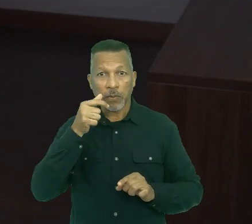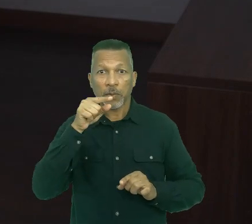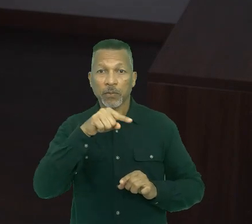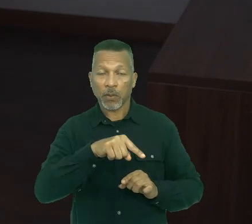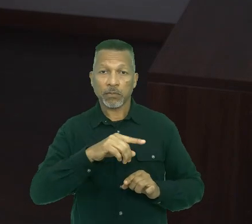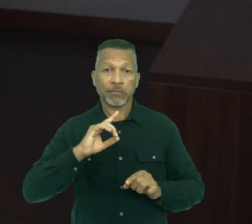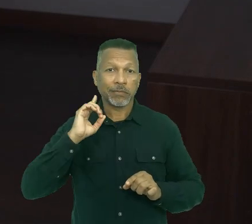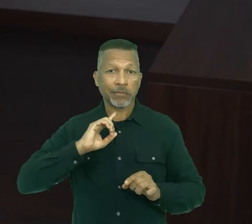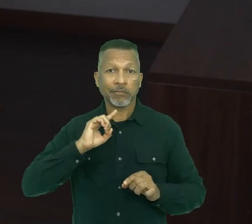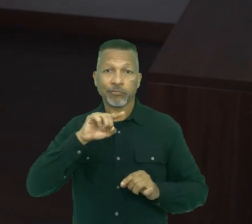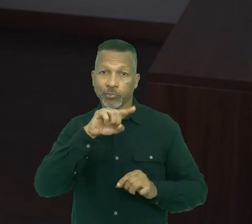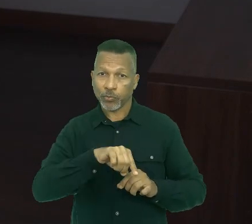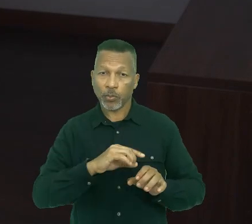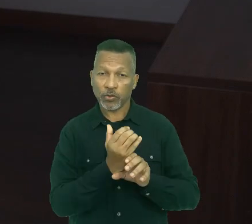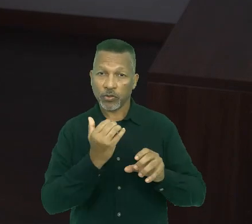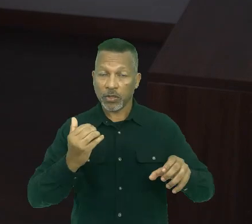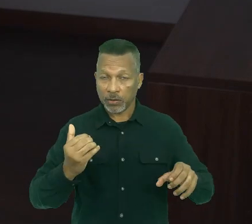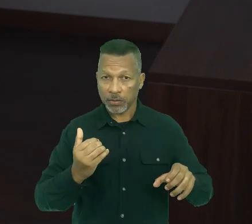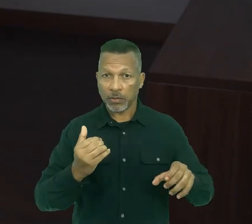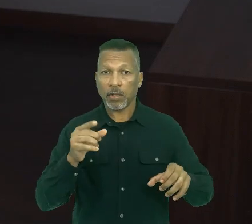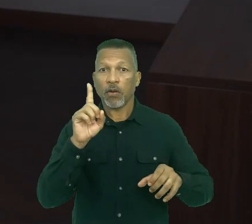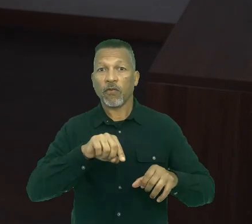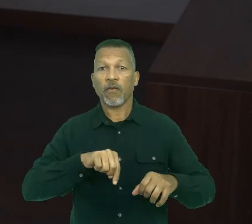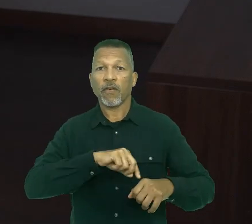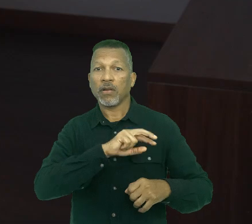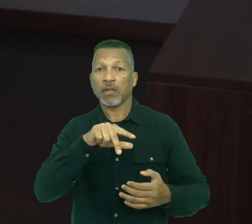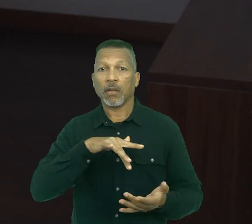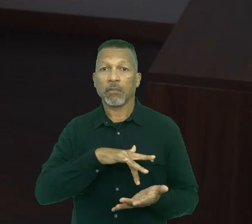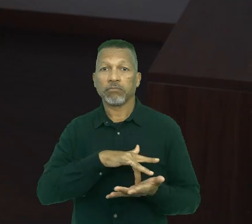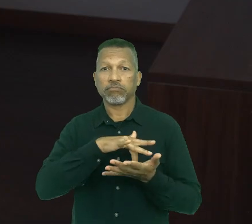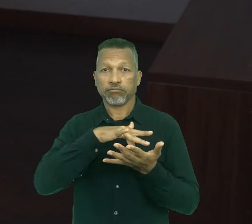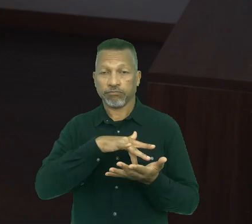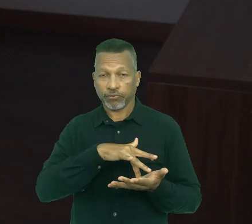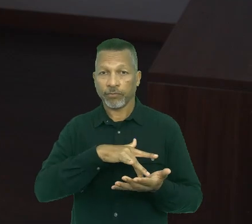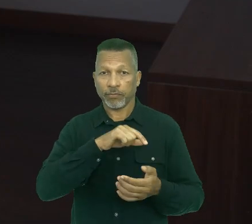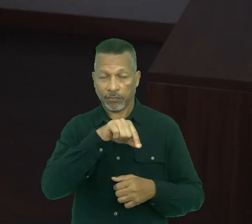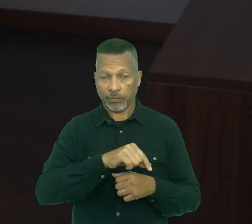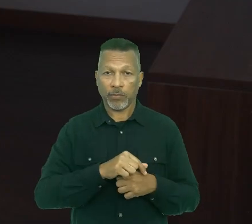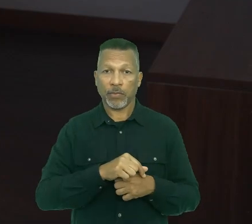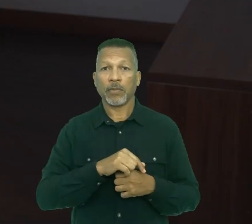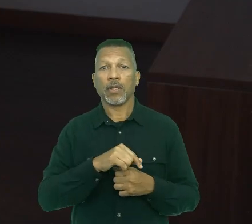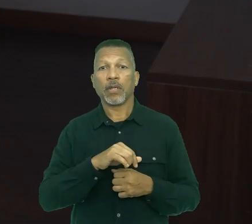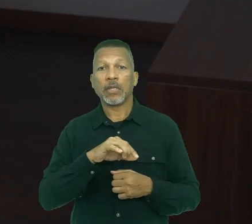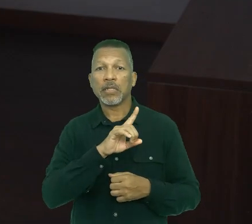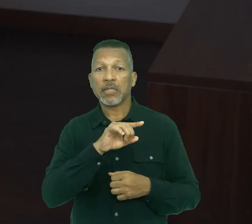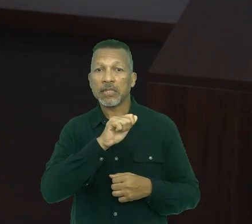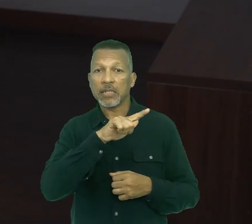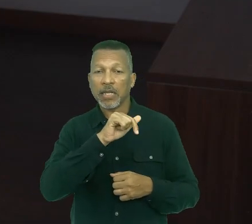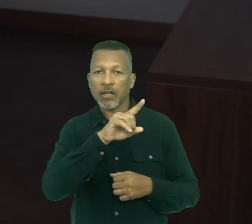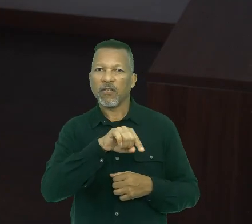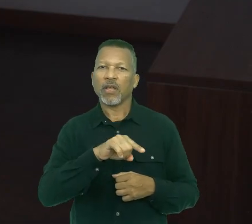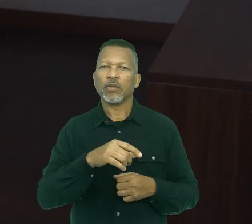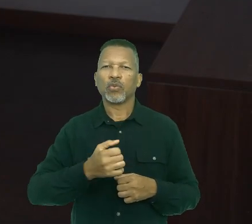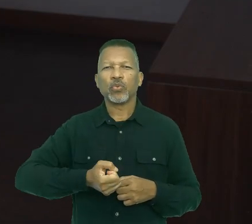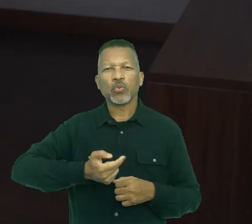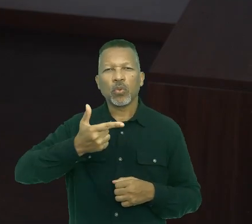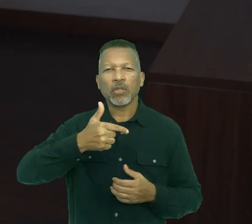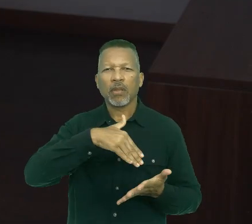Minas, como engenheiro. Eu fui fazer balé clássico da Dona Zélia Alguim. Fiquei lá por uns 12 ou 15